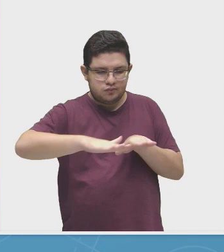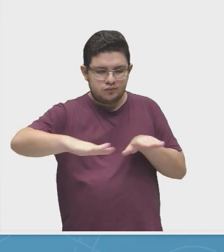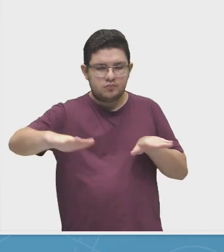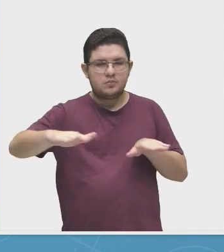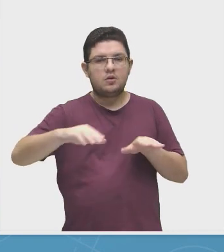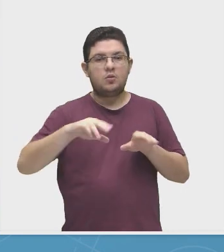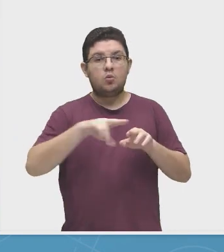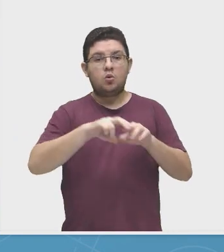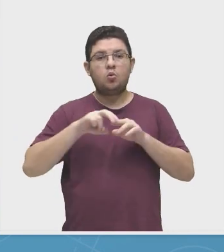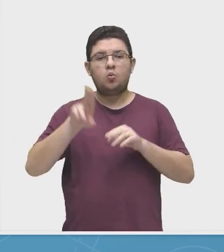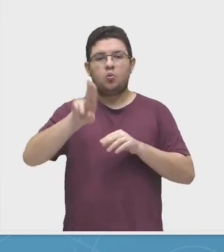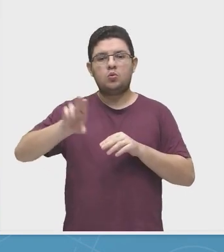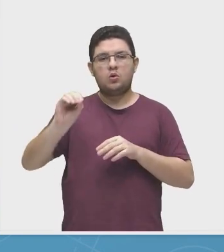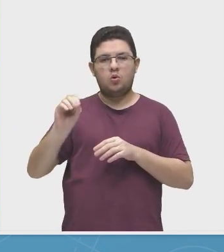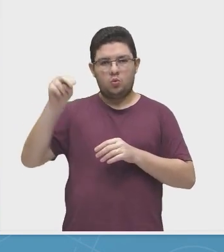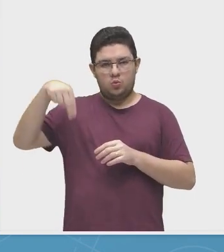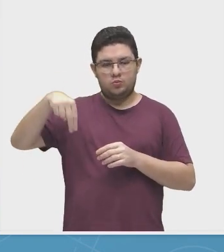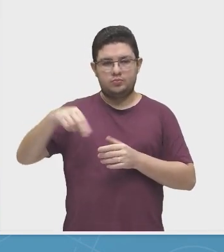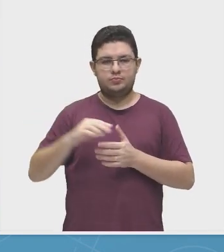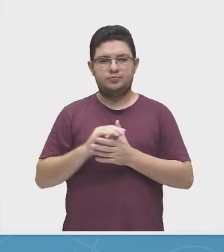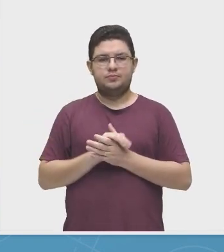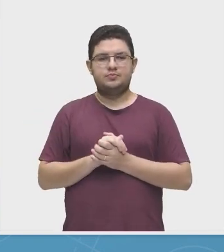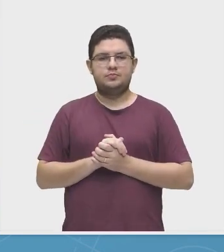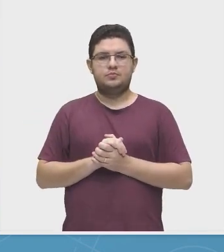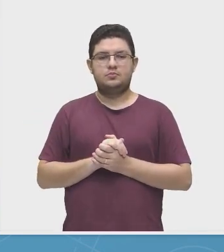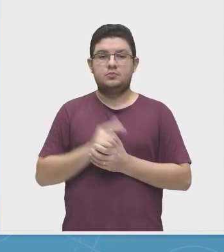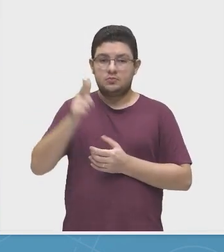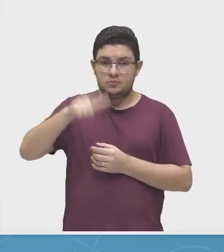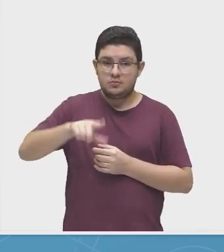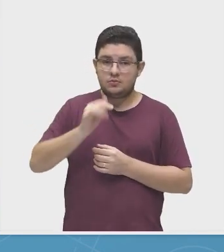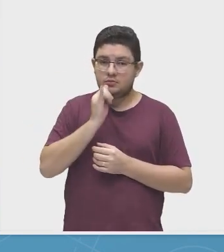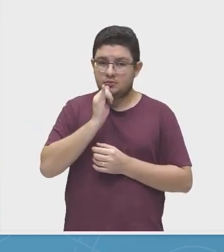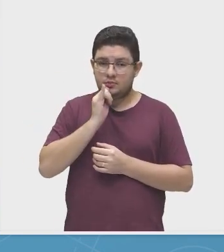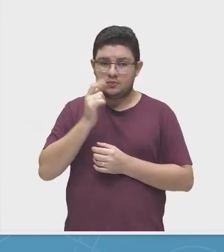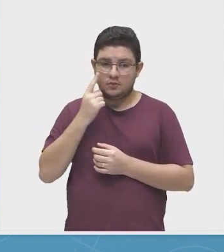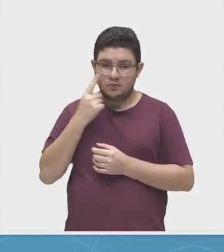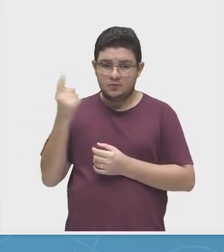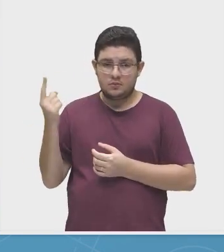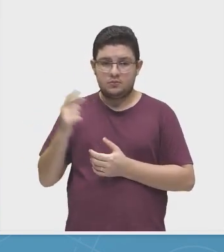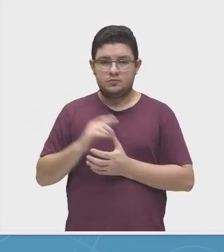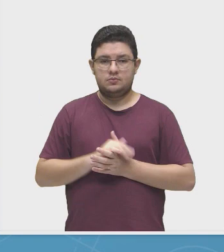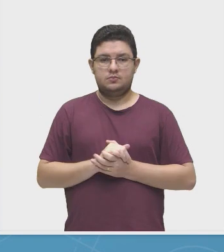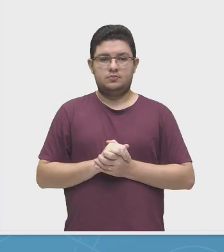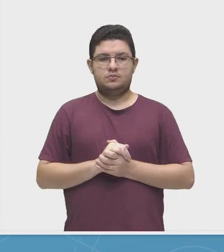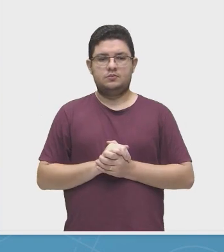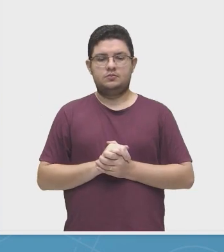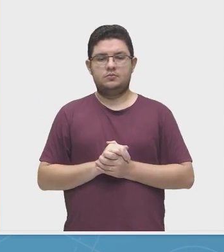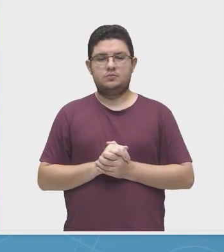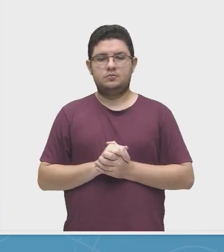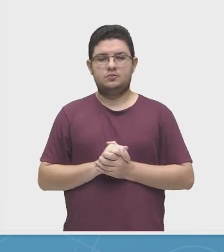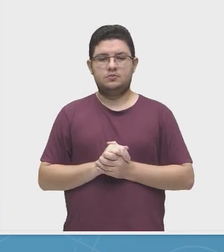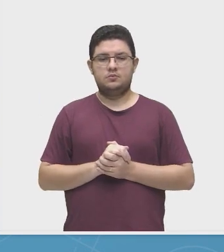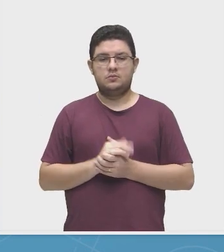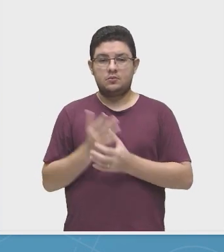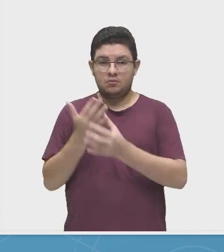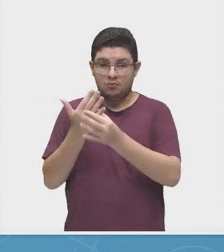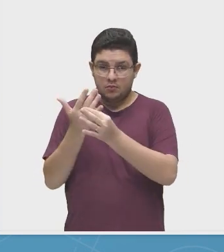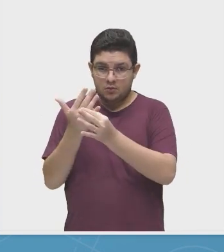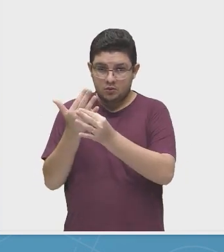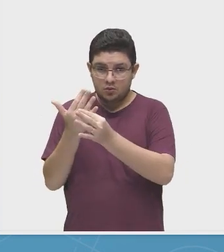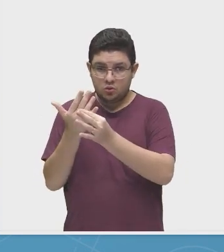on. Outro exemplo. My fingers were on the blank page. Meus dedos estavam,